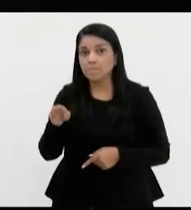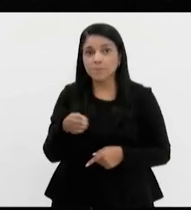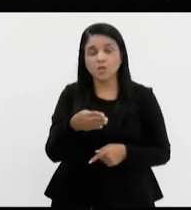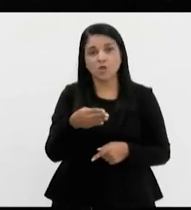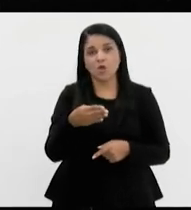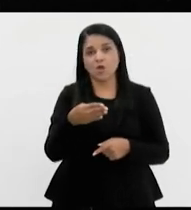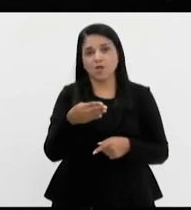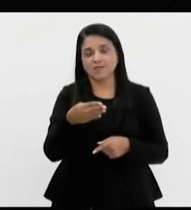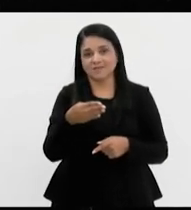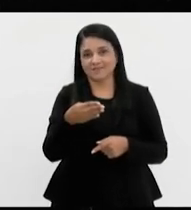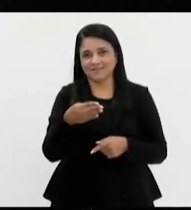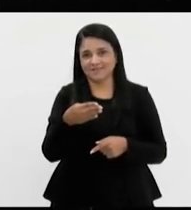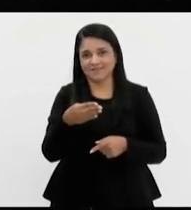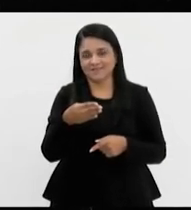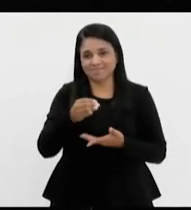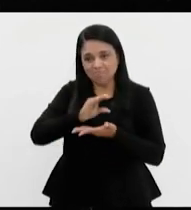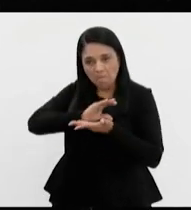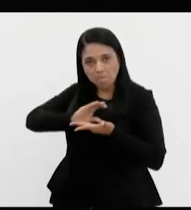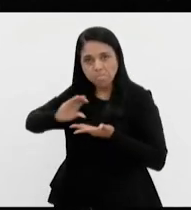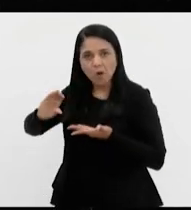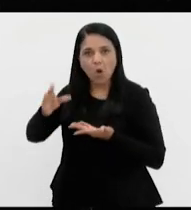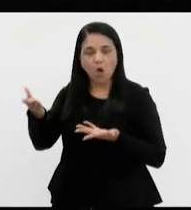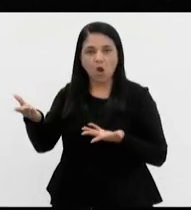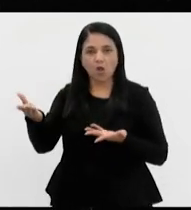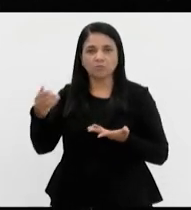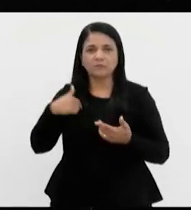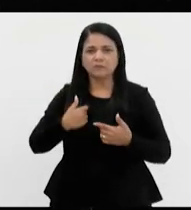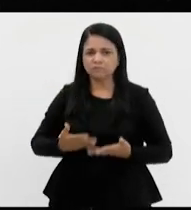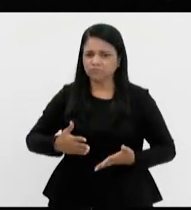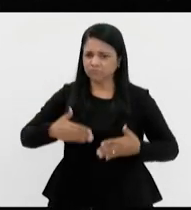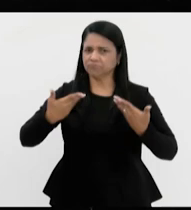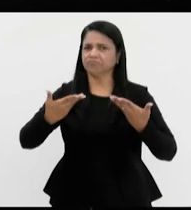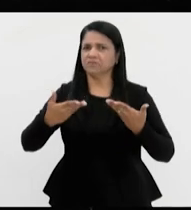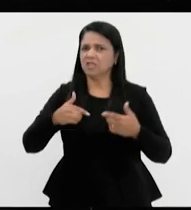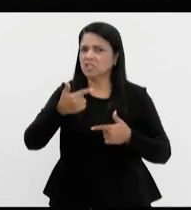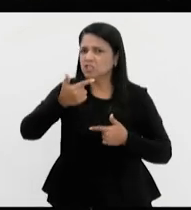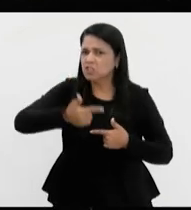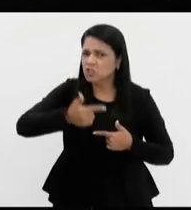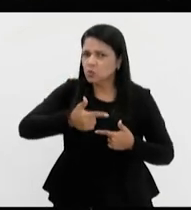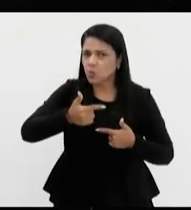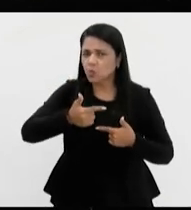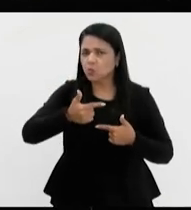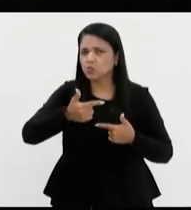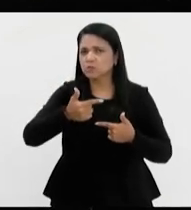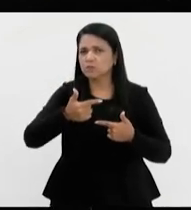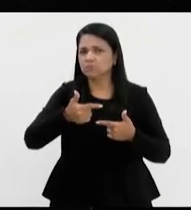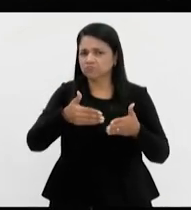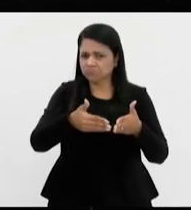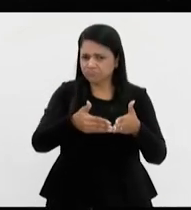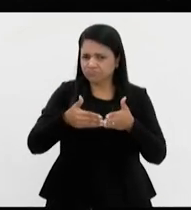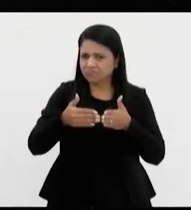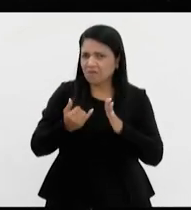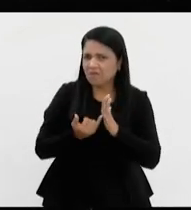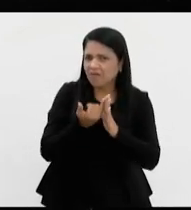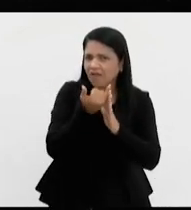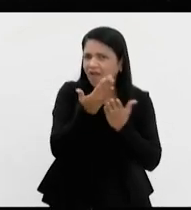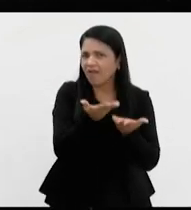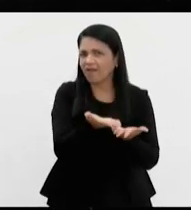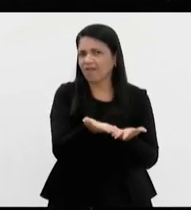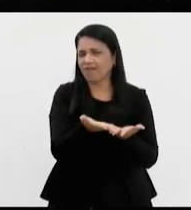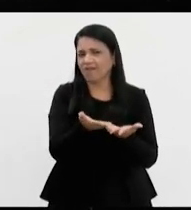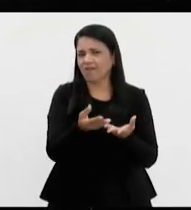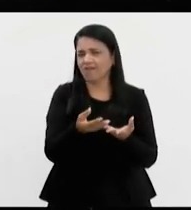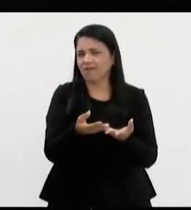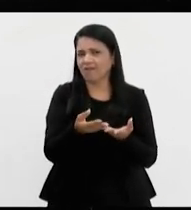causa espanto a gente pensar em fazer uma segunda renúncia fiscal. E, por outro